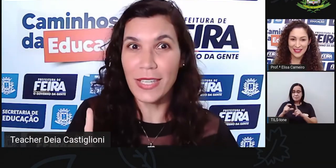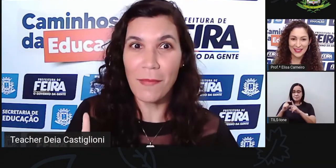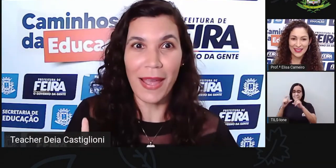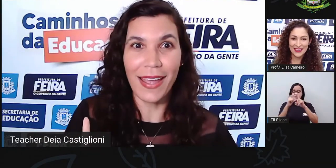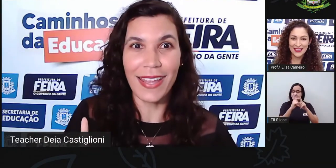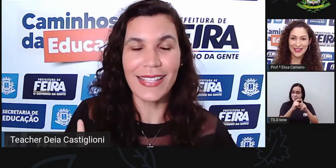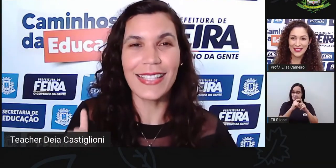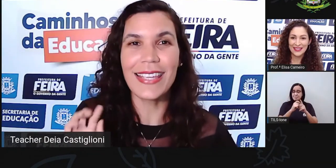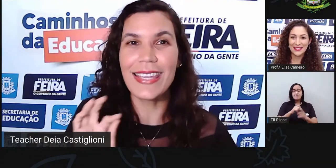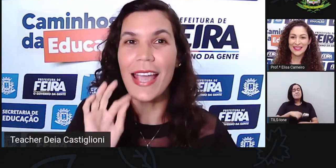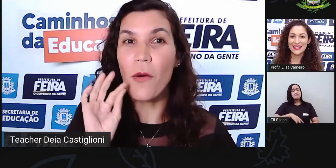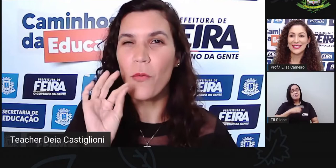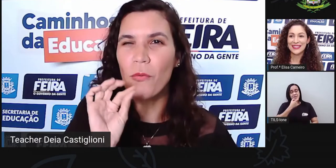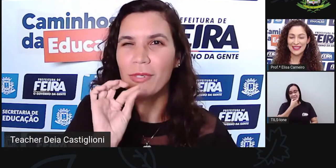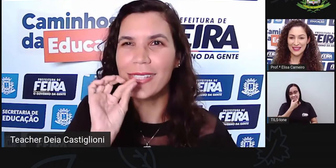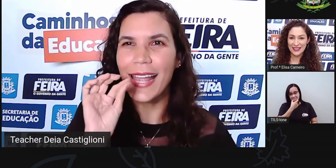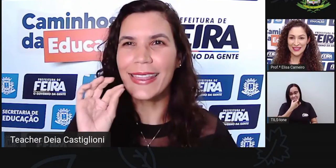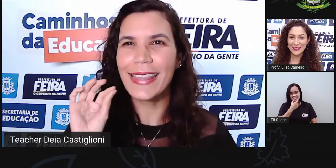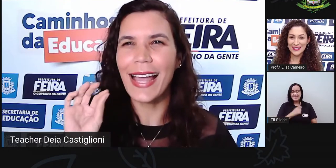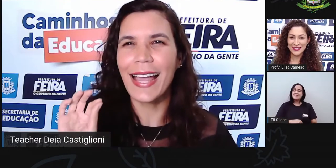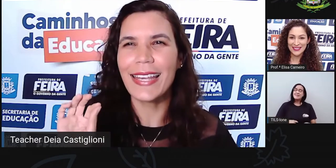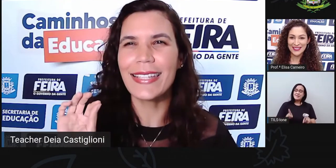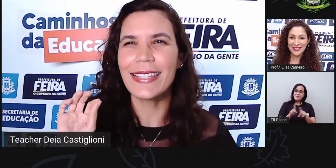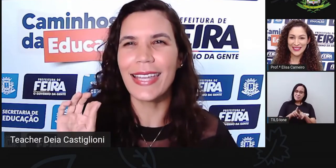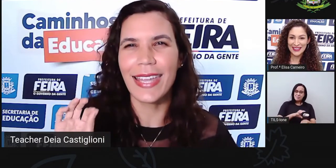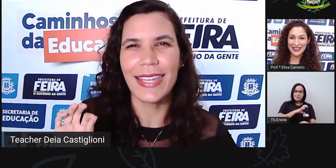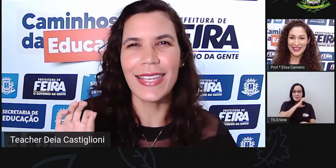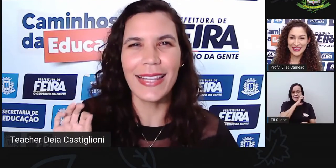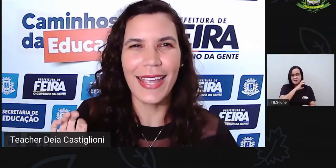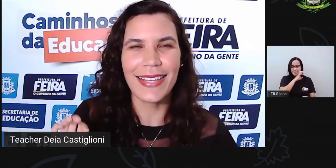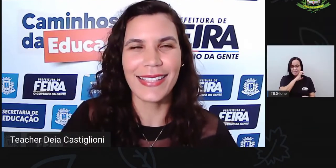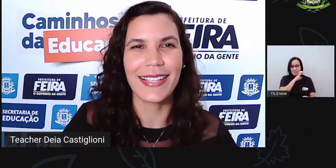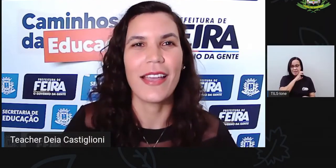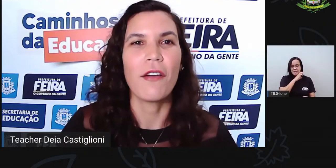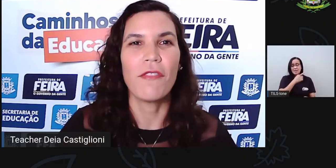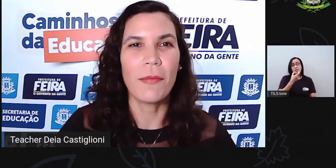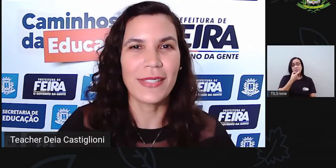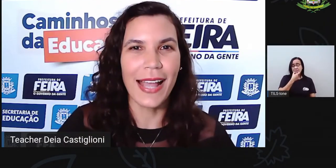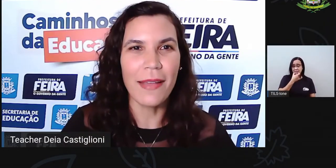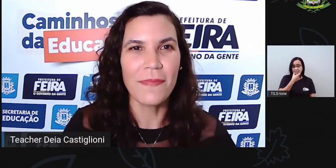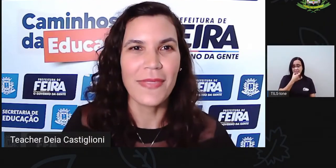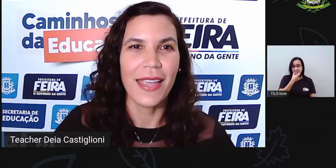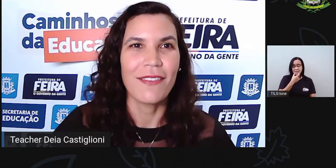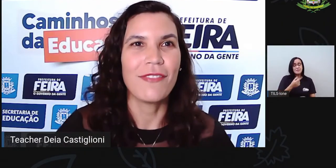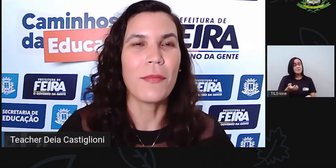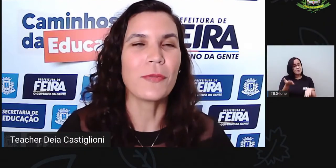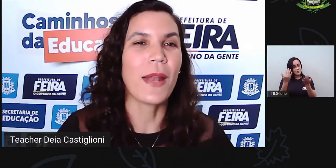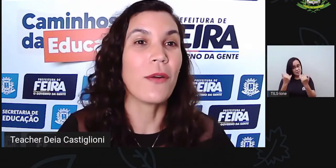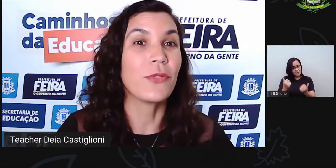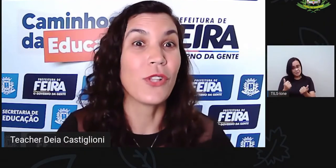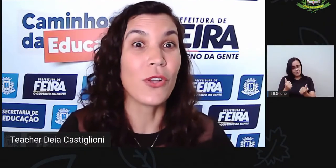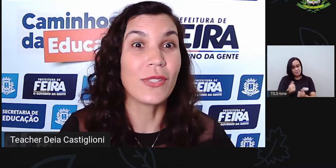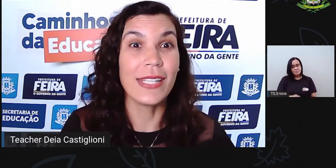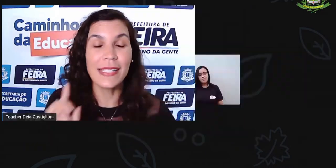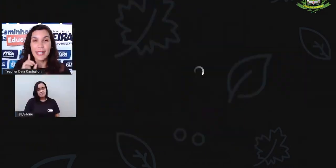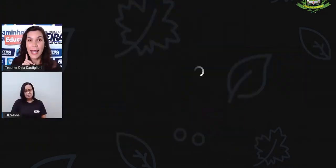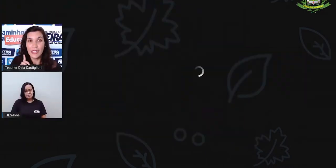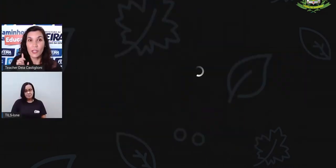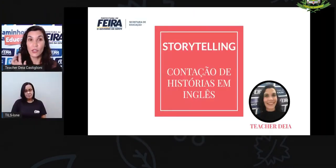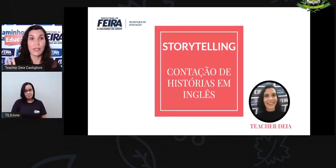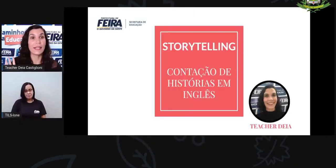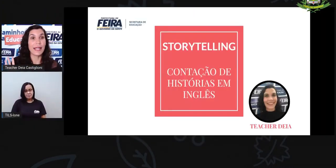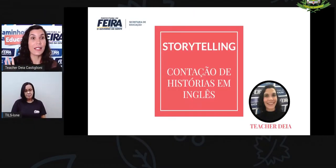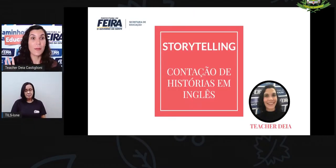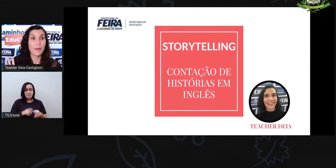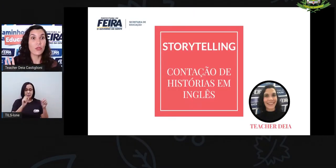alguns animais e alguns detalhes em inglês. Vamos lá? Vamos para os nossos slides.